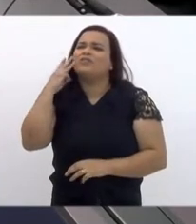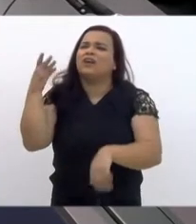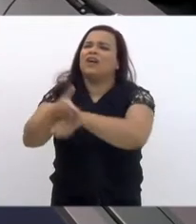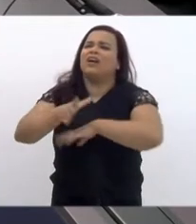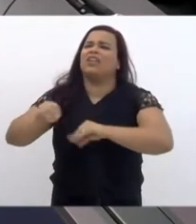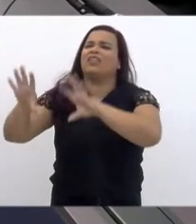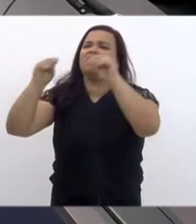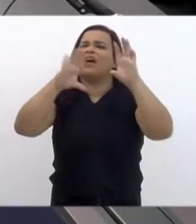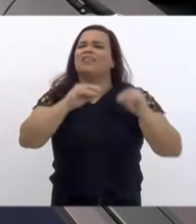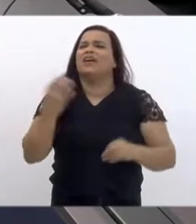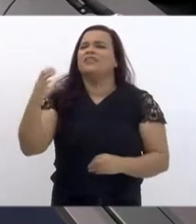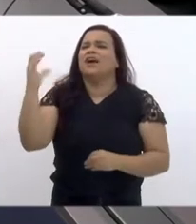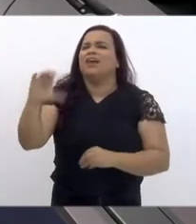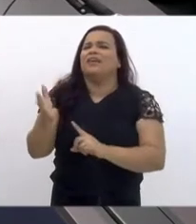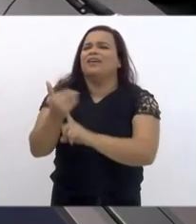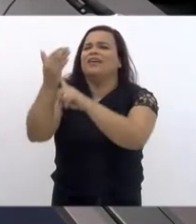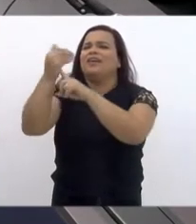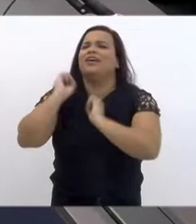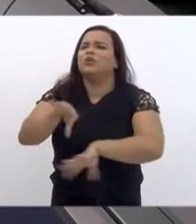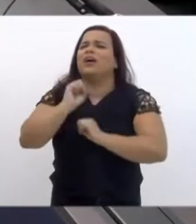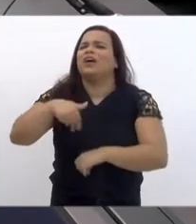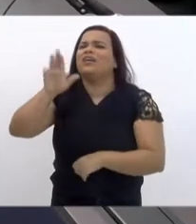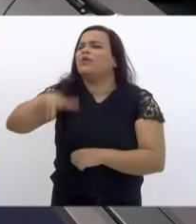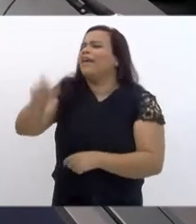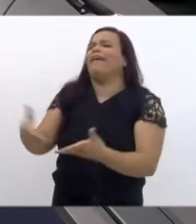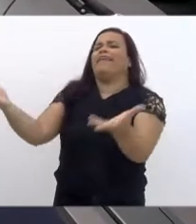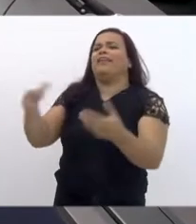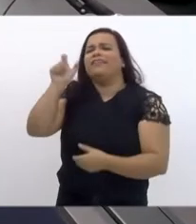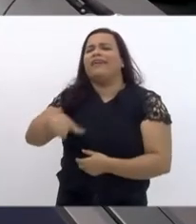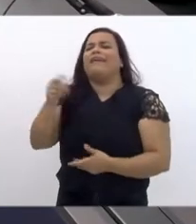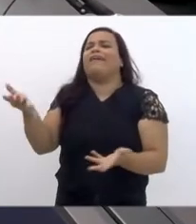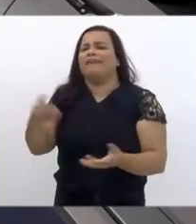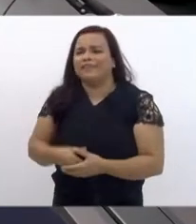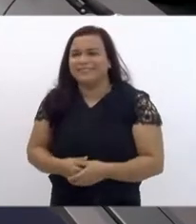ciência, tecnologia, educação? Quem ele pensa que é, cara?